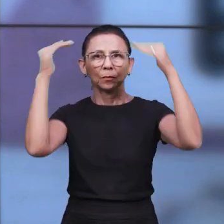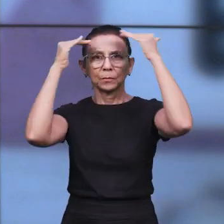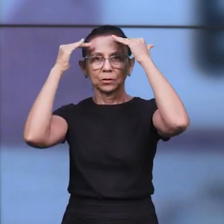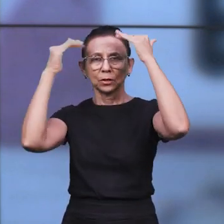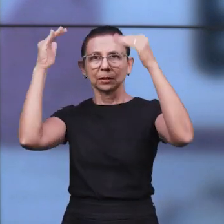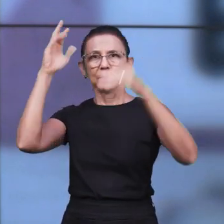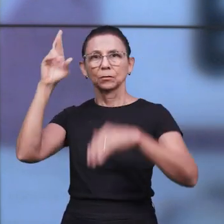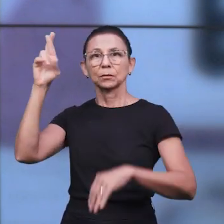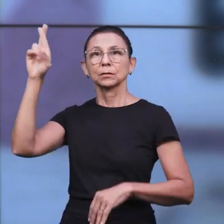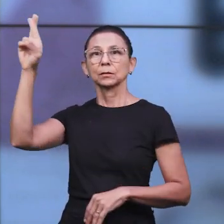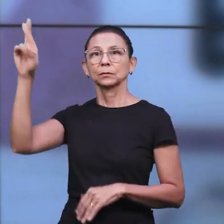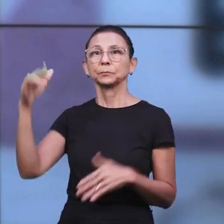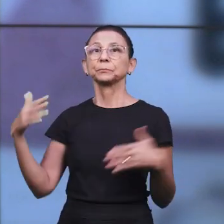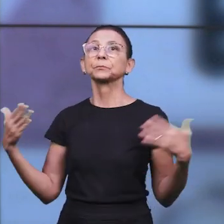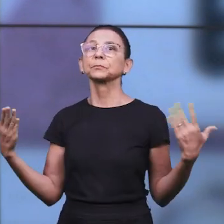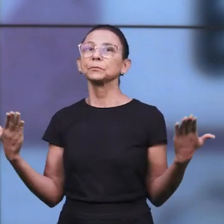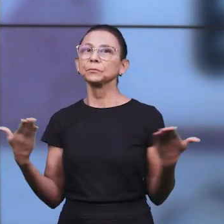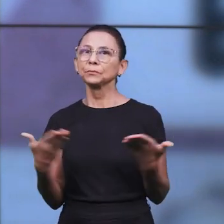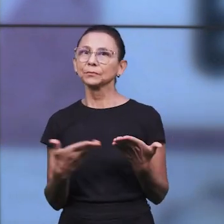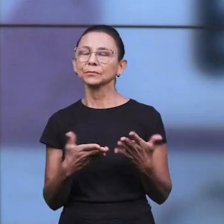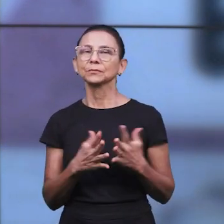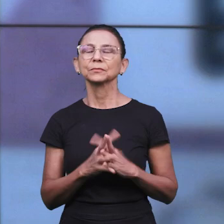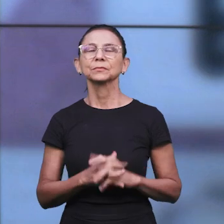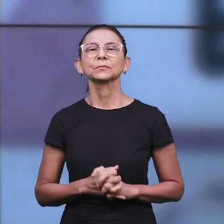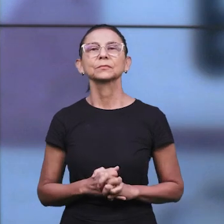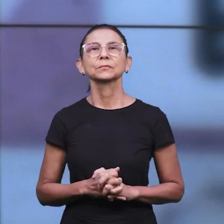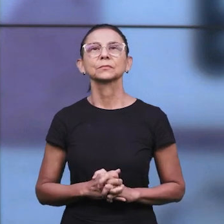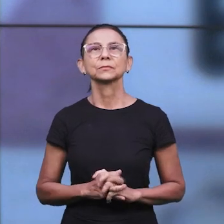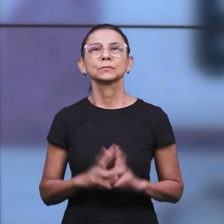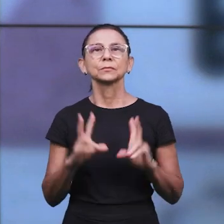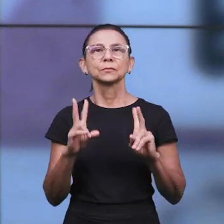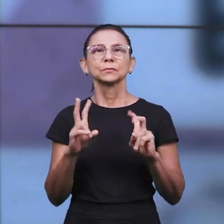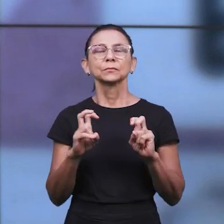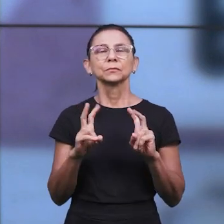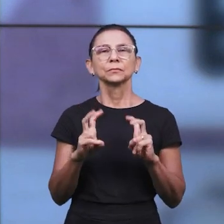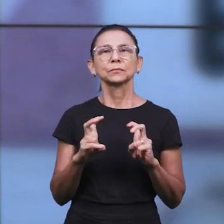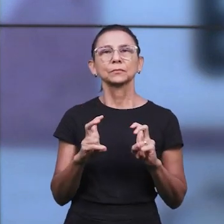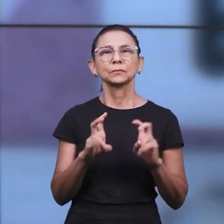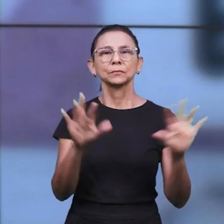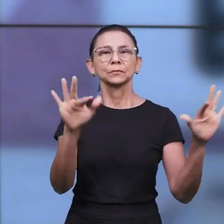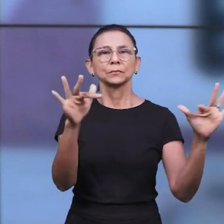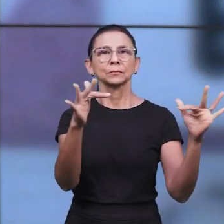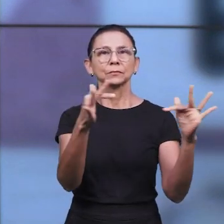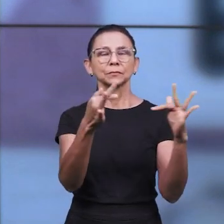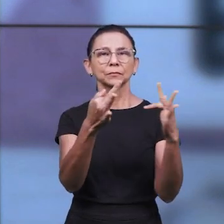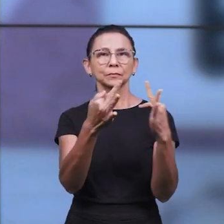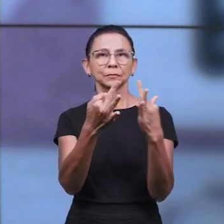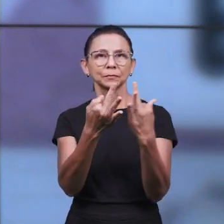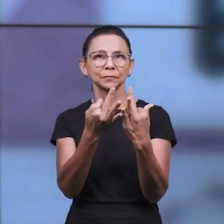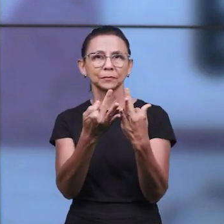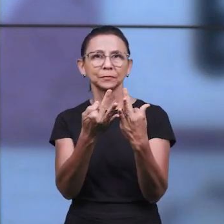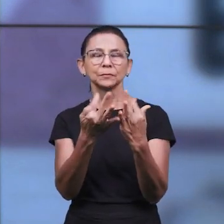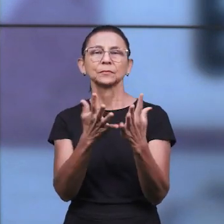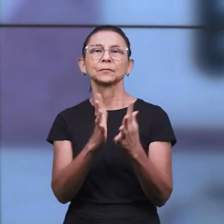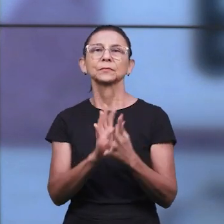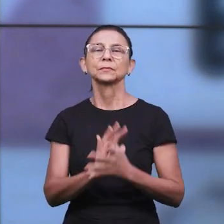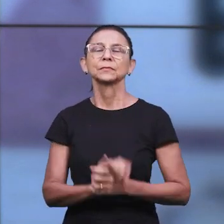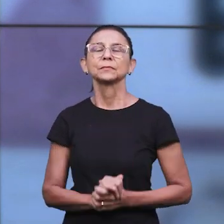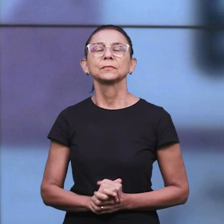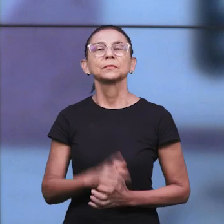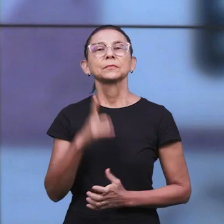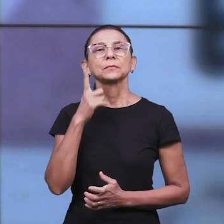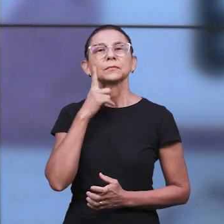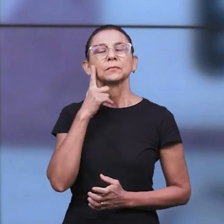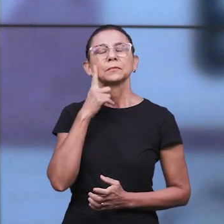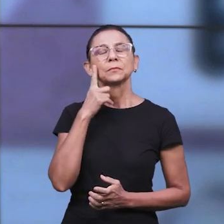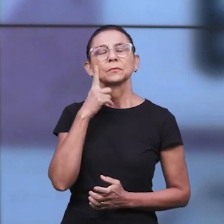do Senhor. E hoje vamos falar a respeito da composição das famílias, tomando como